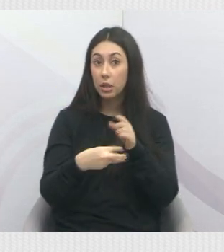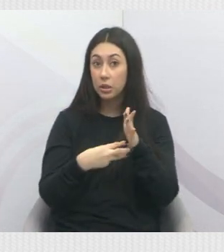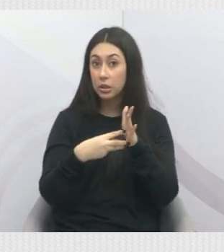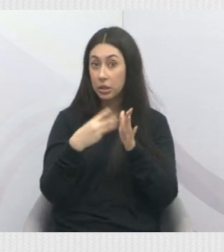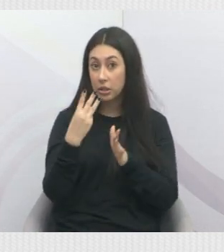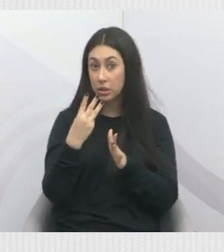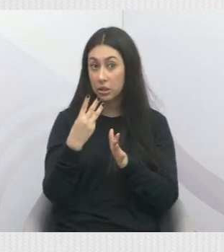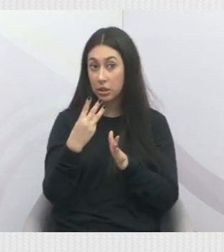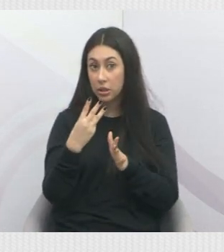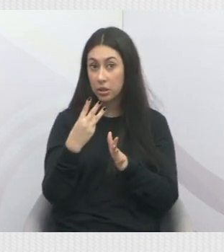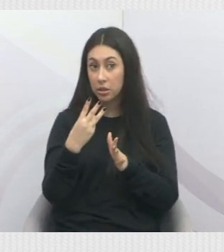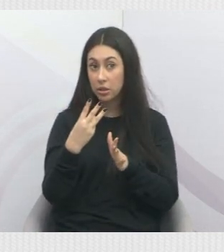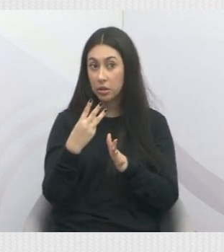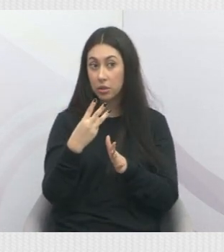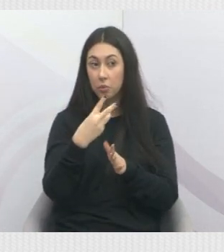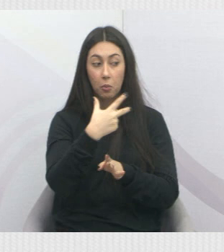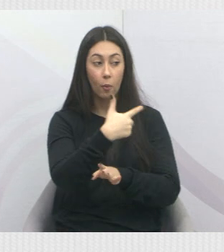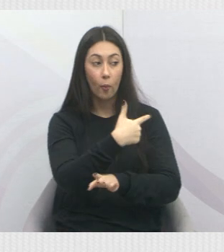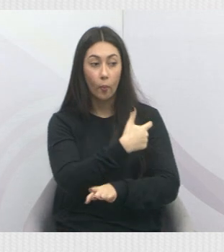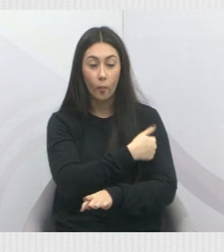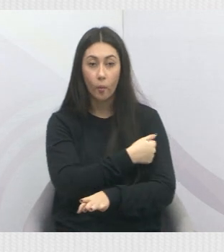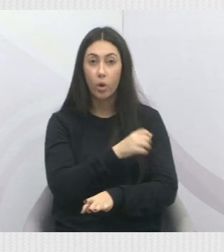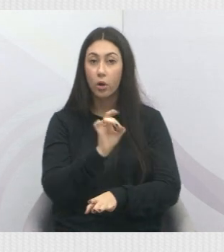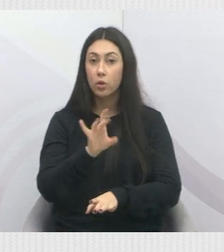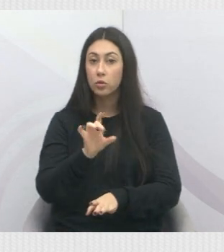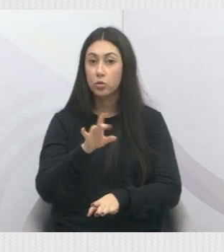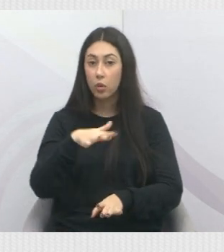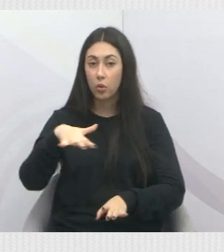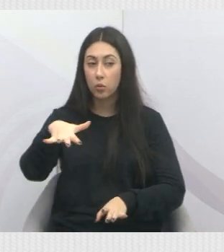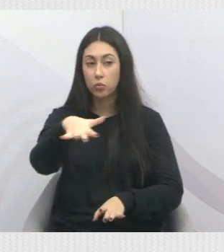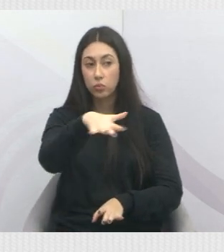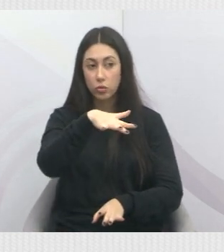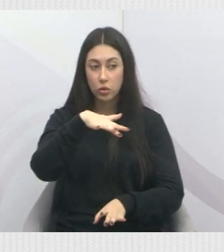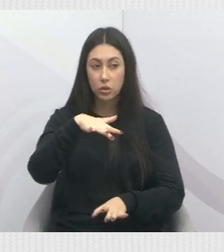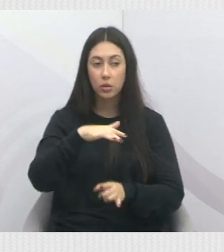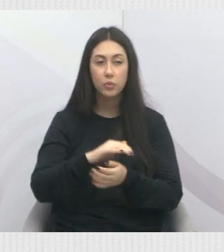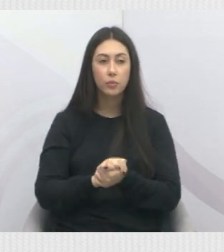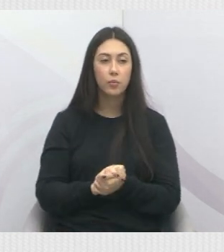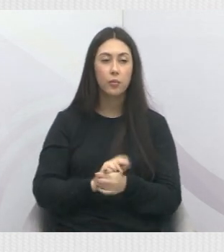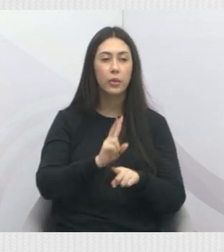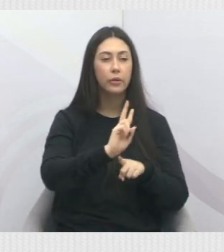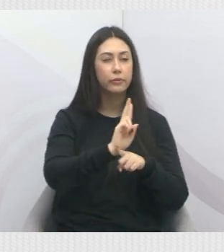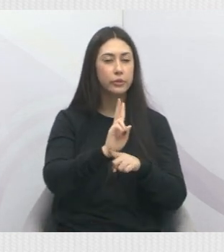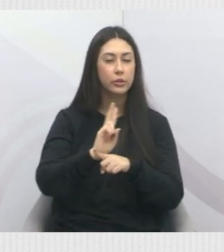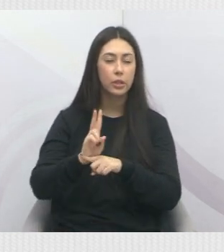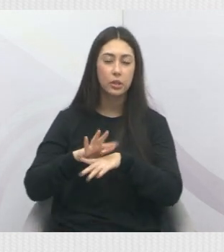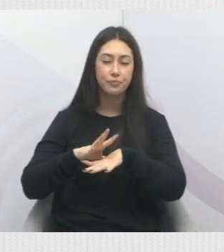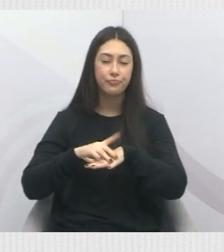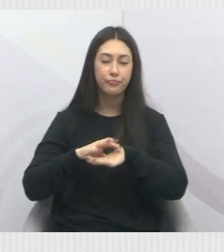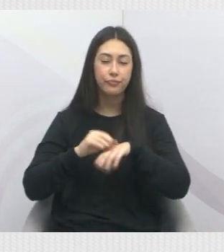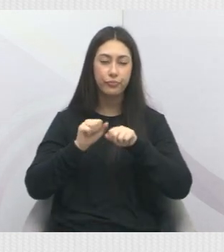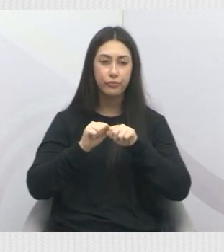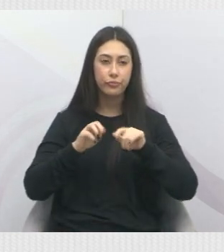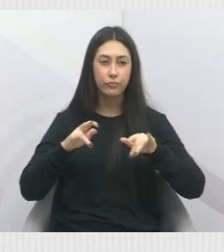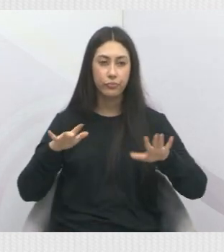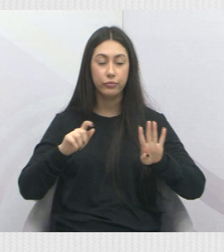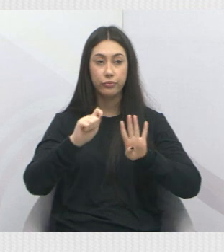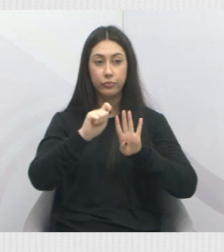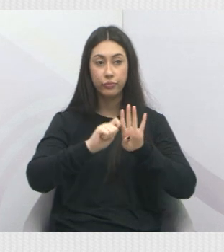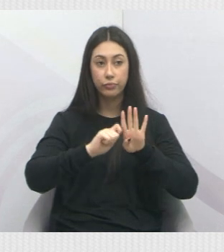não é contado a população específica, e sim população geral. Vigilância epidemiológica. No primeiro